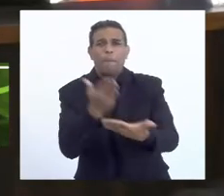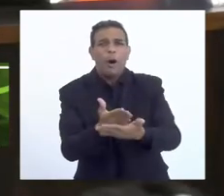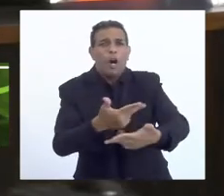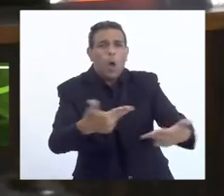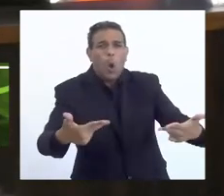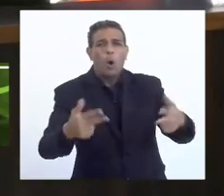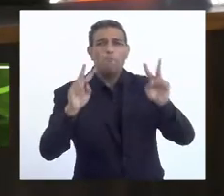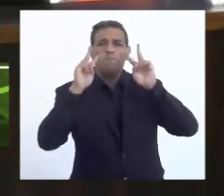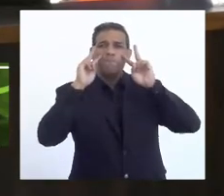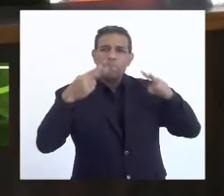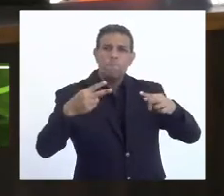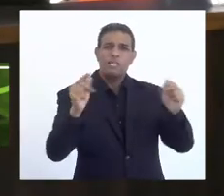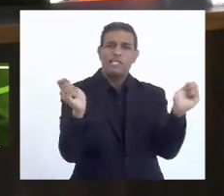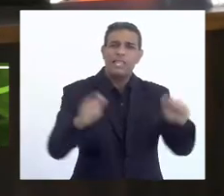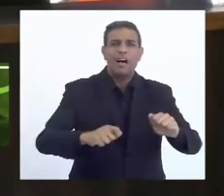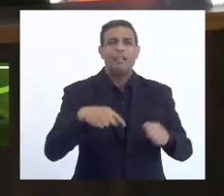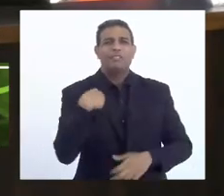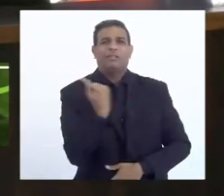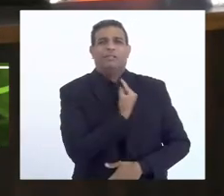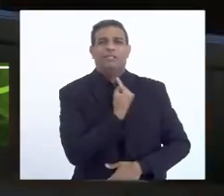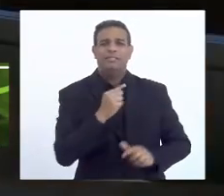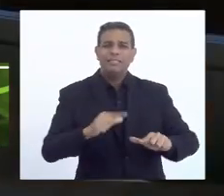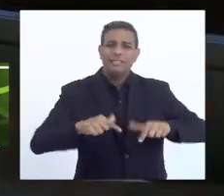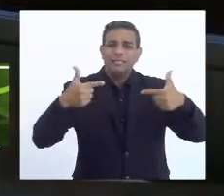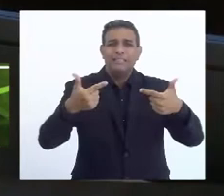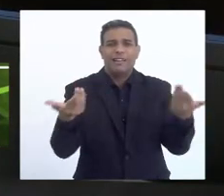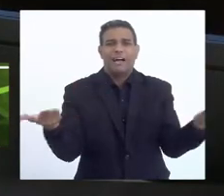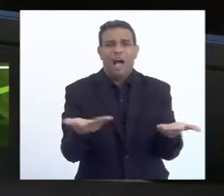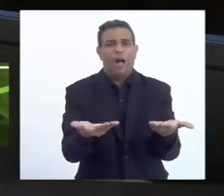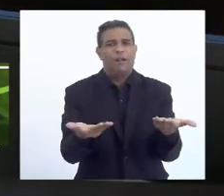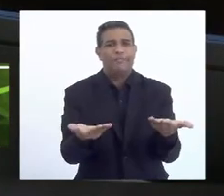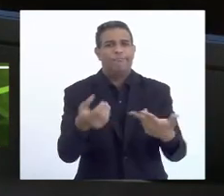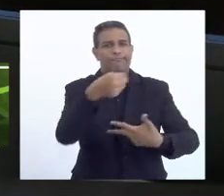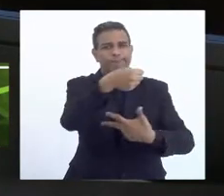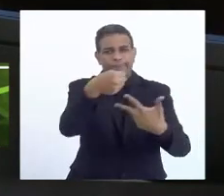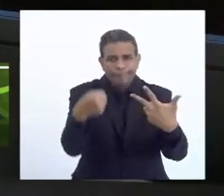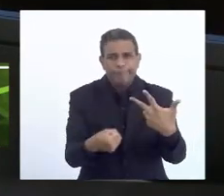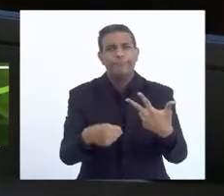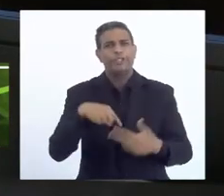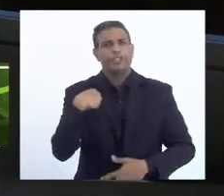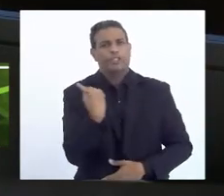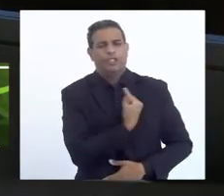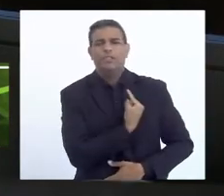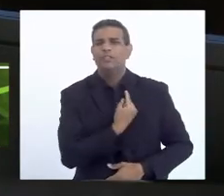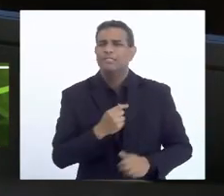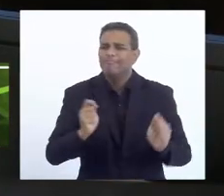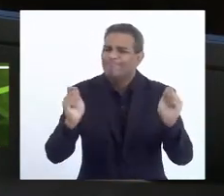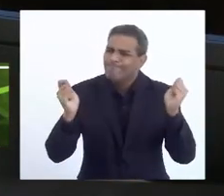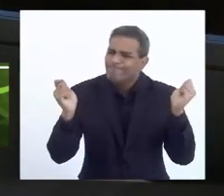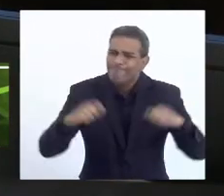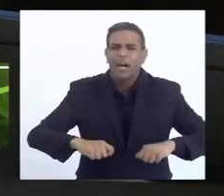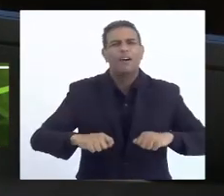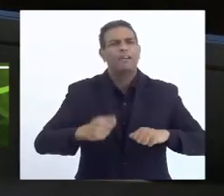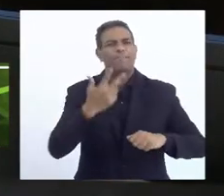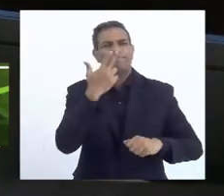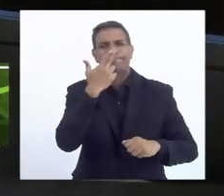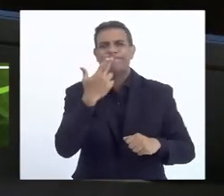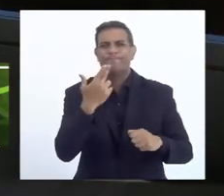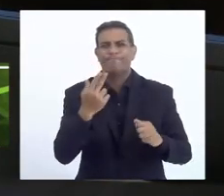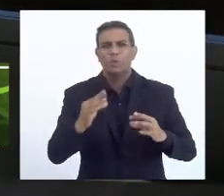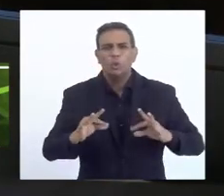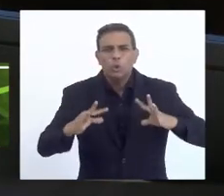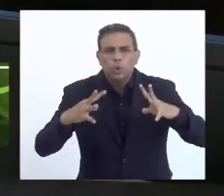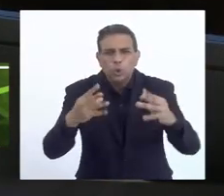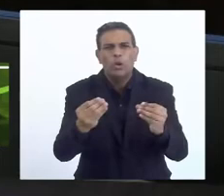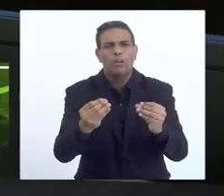tenta interditar a nossa atuação dentro dessas casas. Então, a gente precisa trocar, colocar